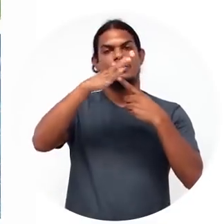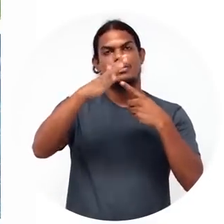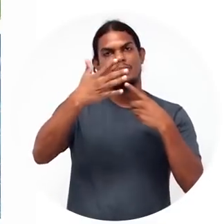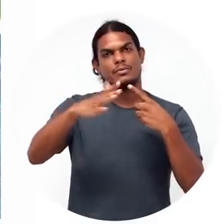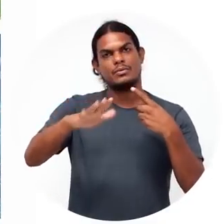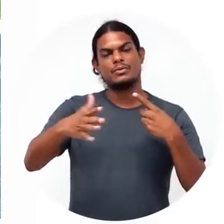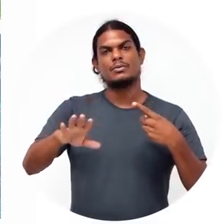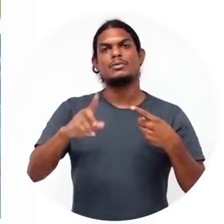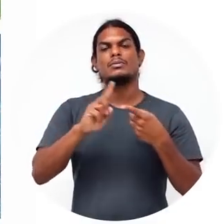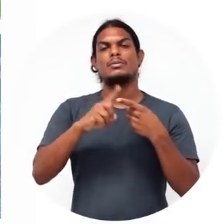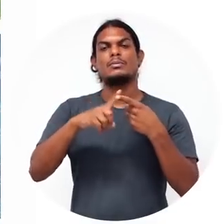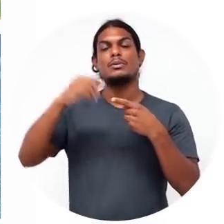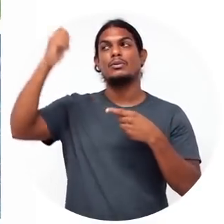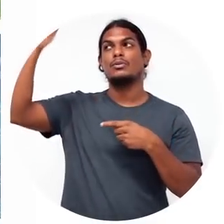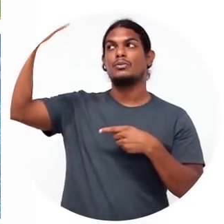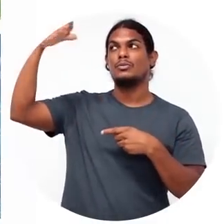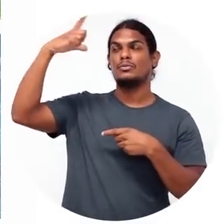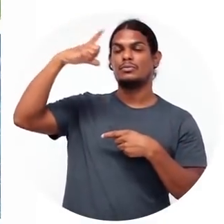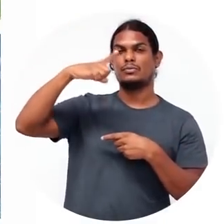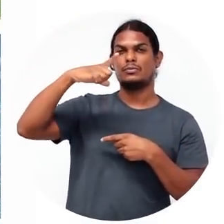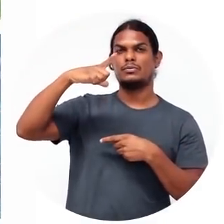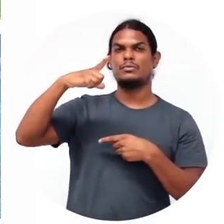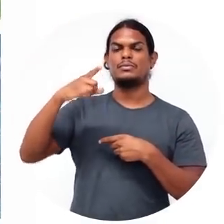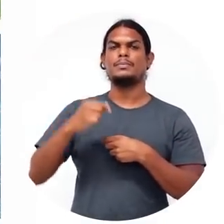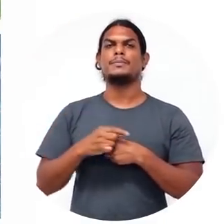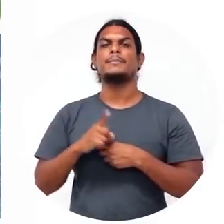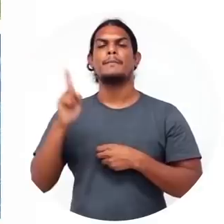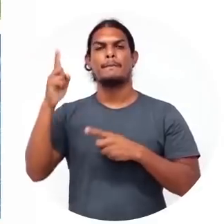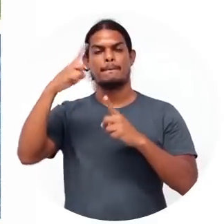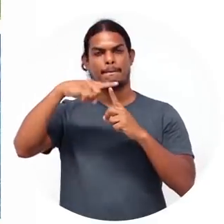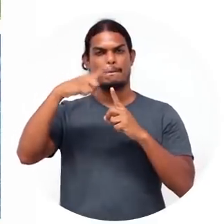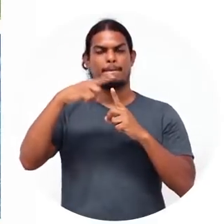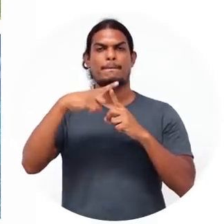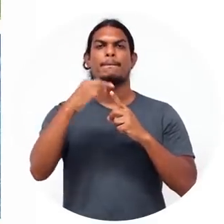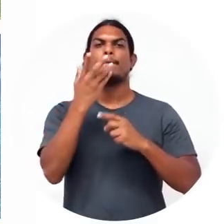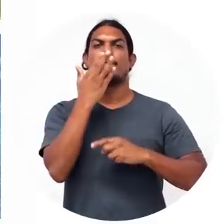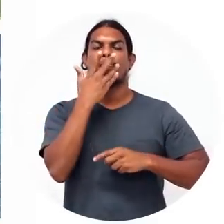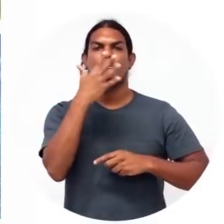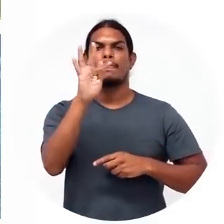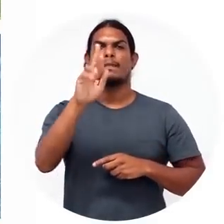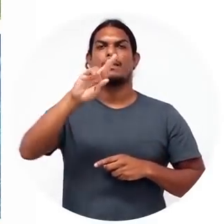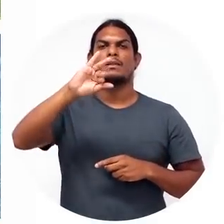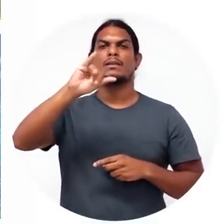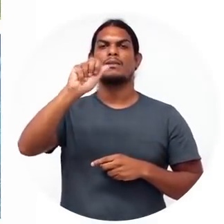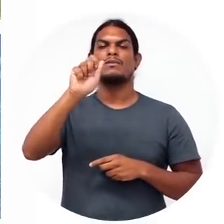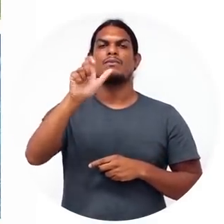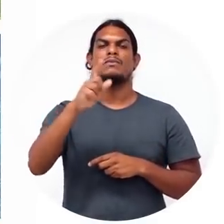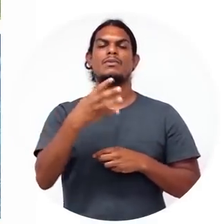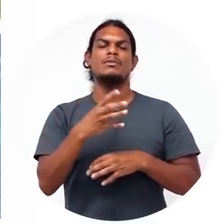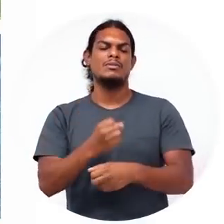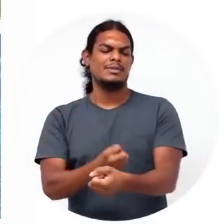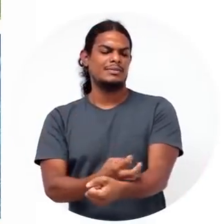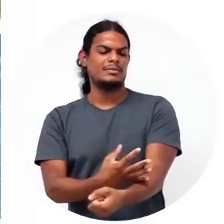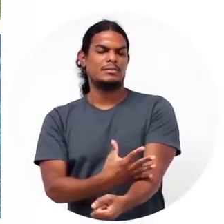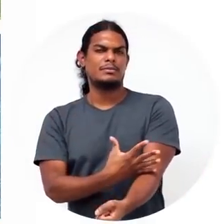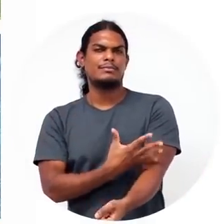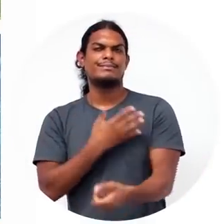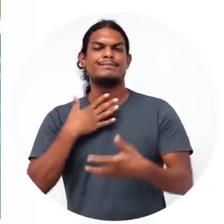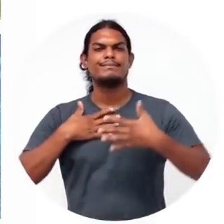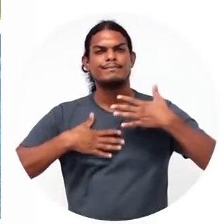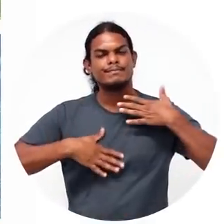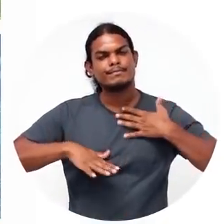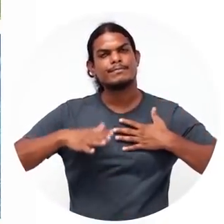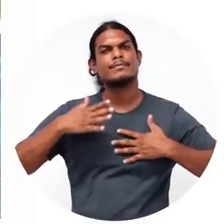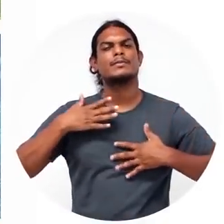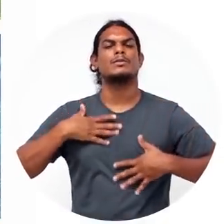folhagens, que estão iluminadas pelo sol. Então, esse tipo de cor fria, ele transmite uma sensação de calma, de tranquilidade, de